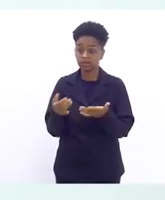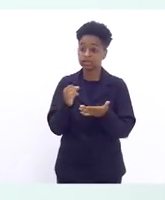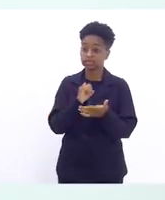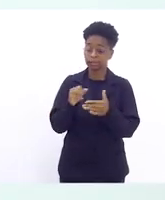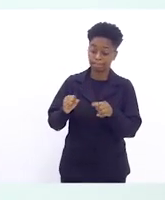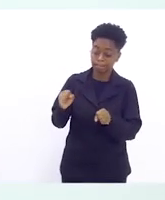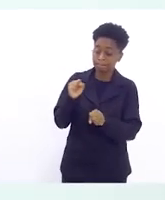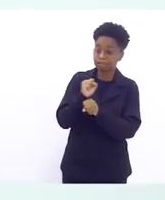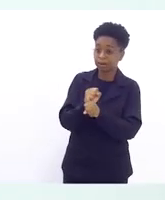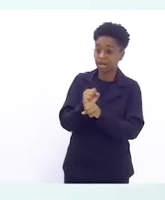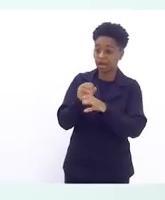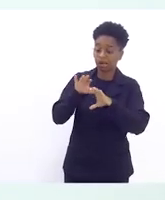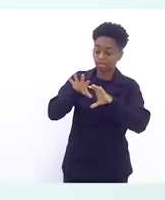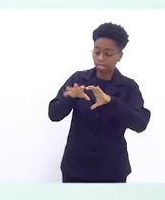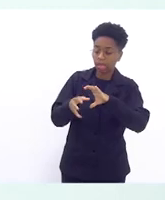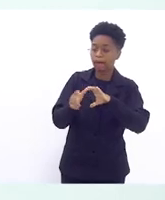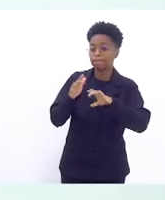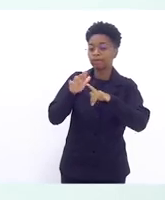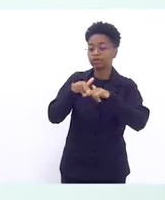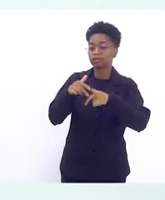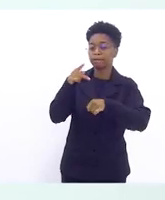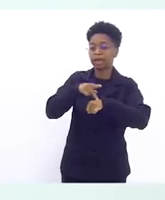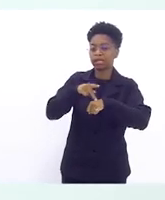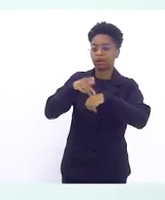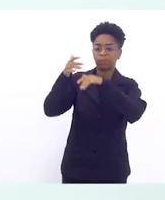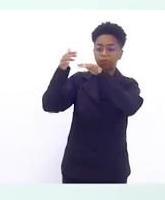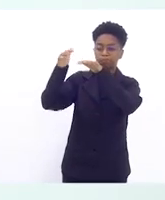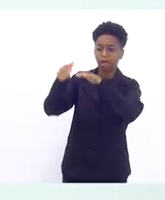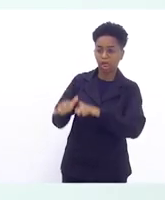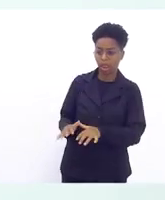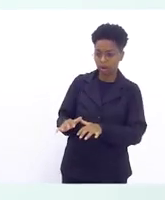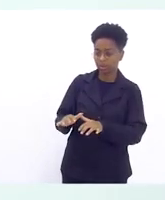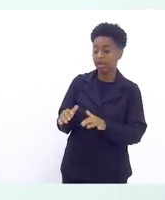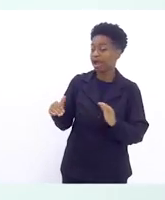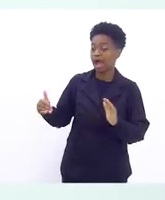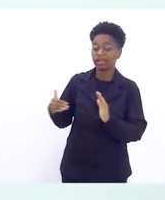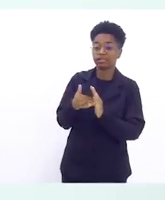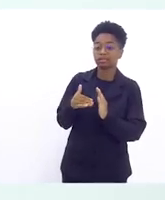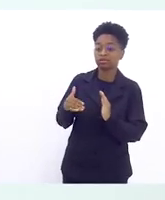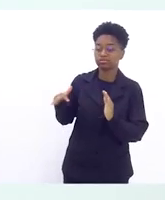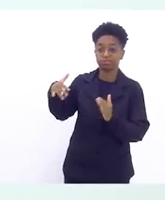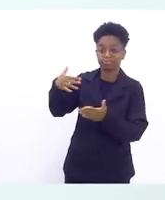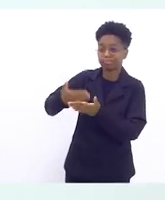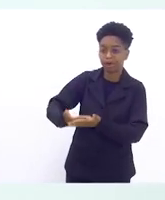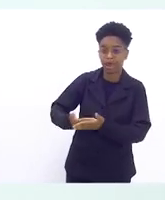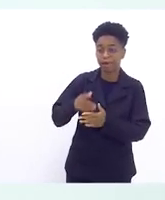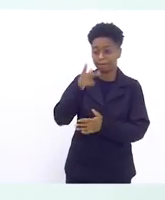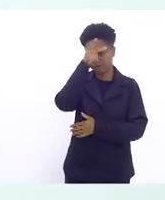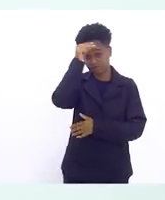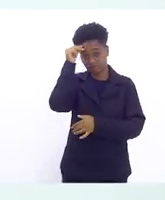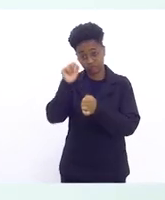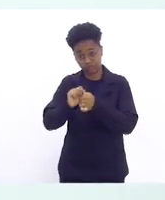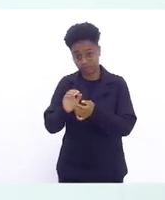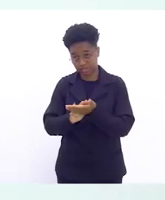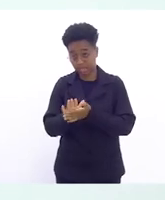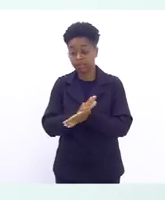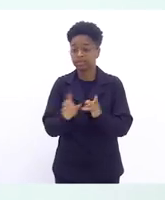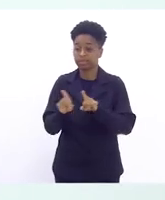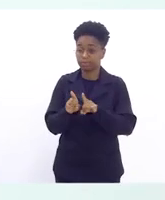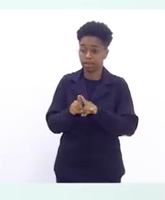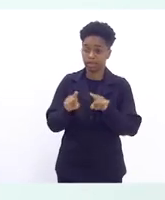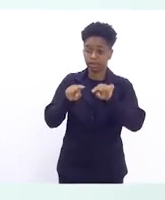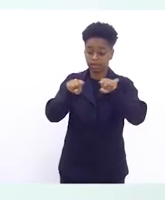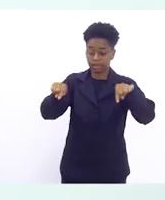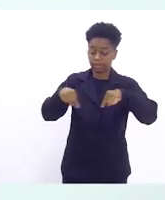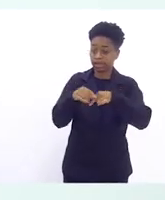houve desomorando elemento de pedra lá e até hoje a Prefeitura não se mexeu o canal de Itaipu o processo Parece que agora tá andando